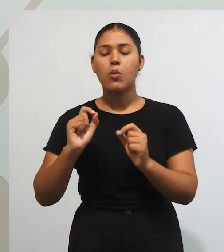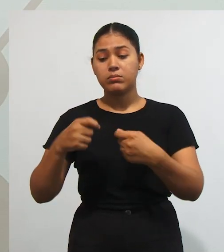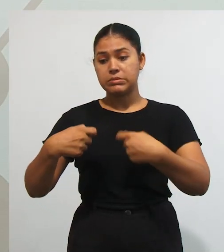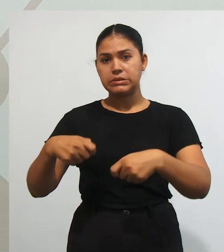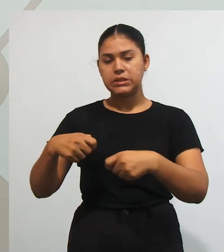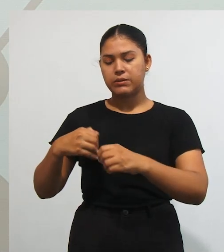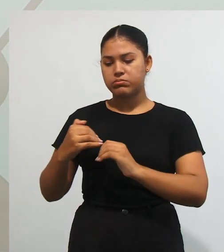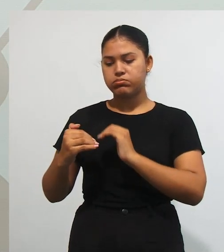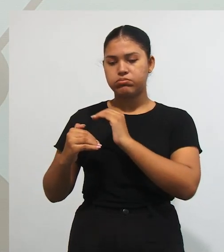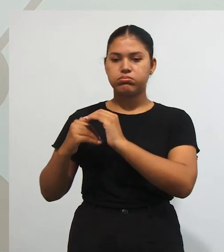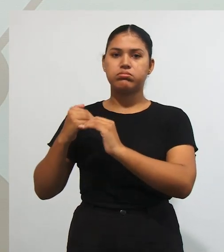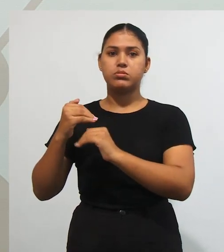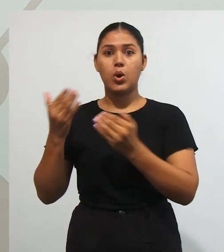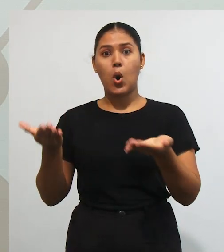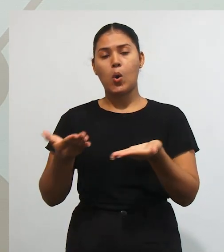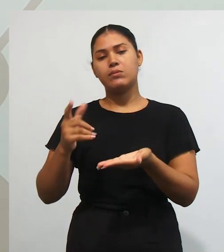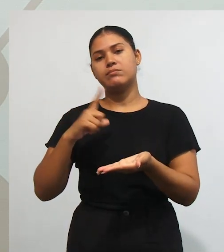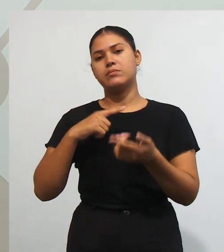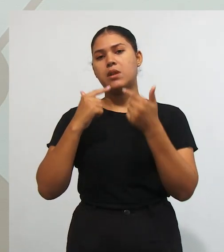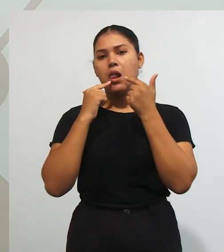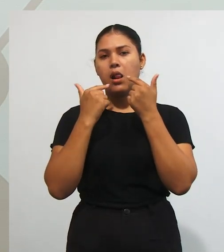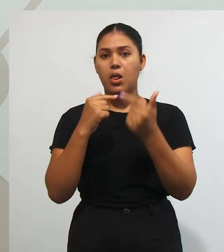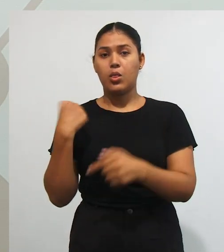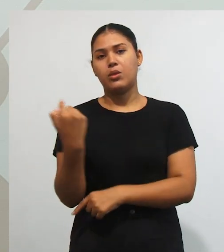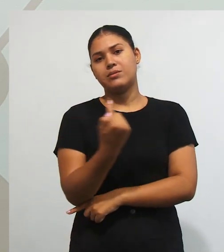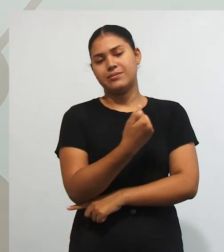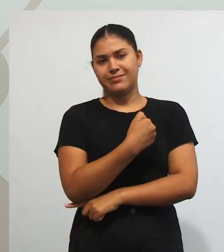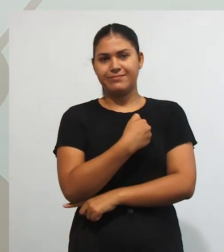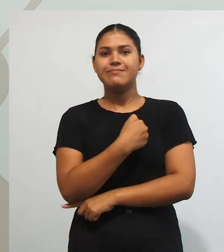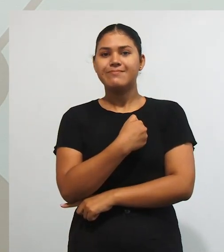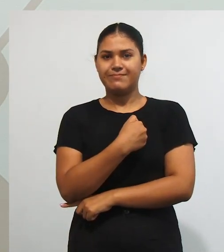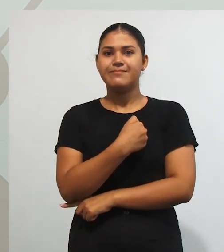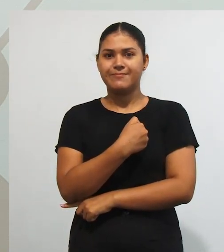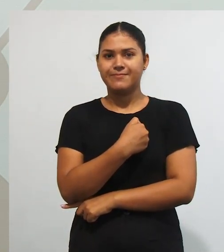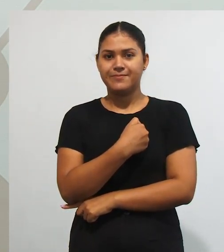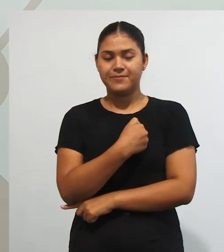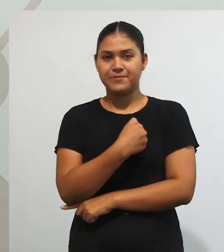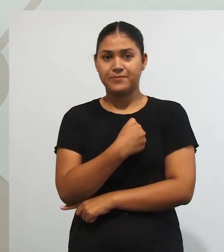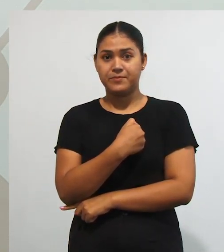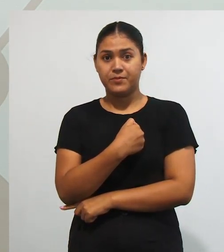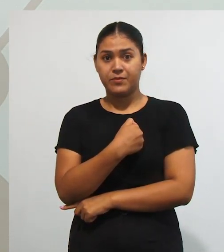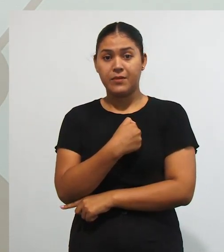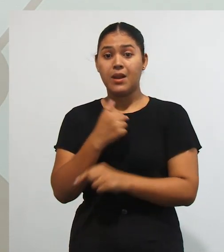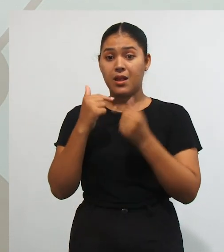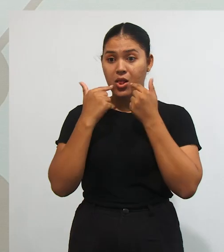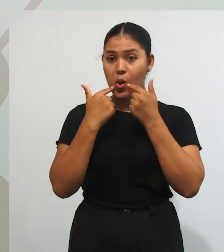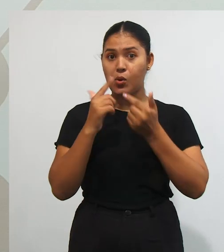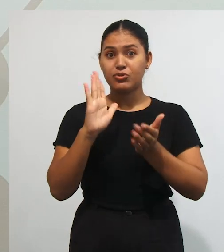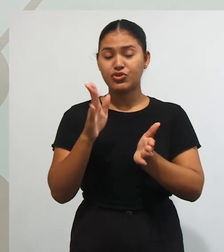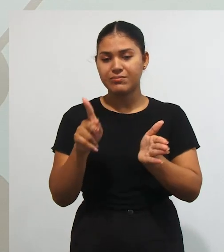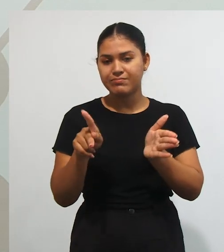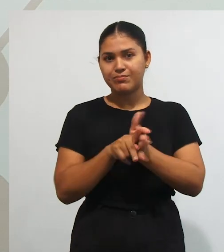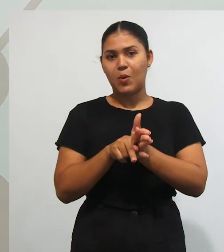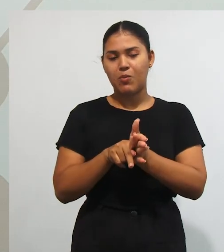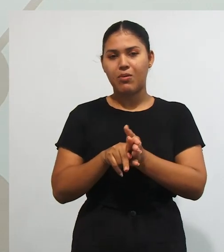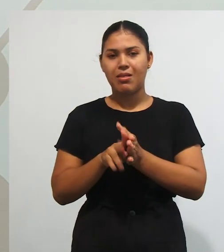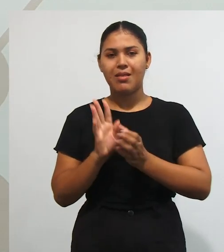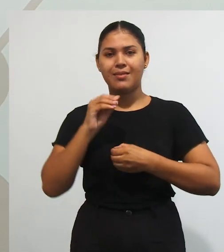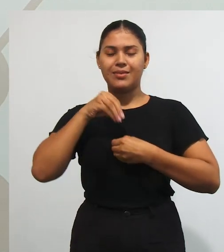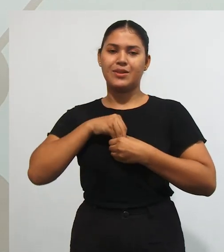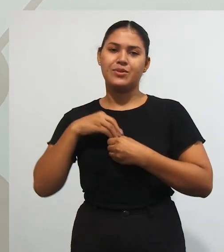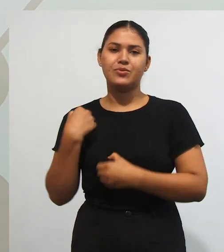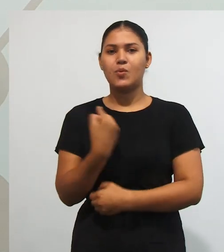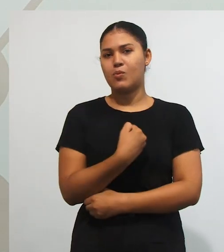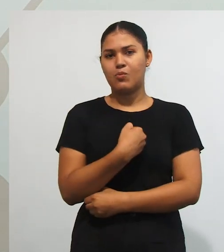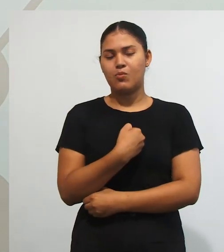econômicas, políticas, enfim. Nós criamos a linguagem e essa linguagem nos constitui, né? Por isso, não pode ser